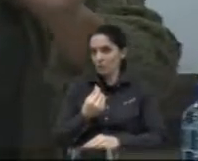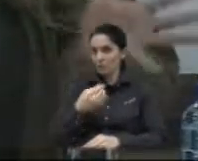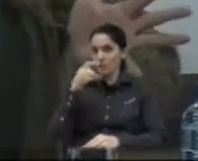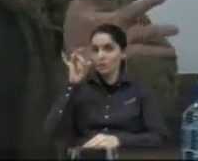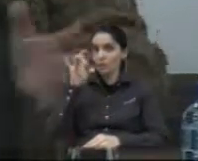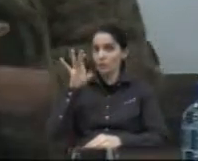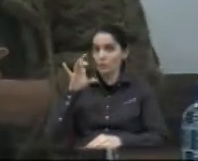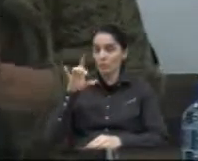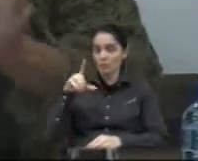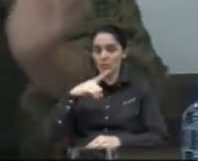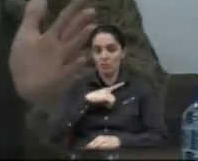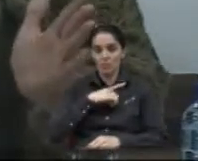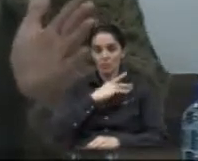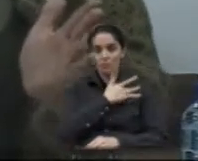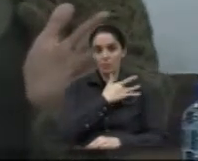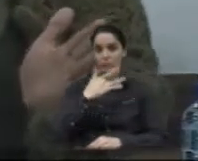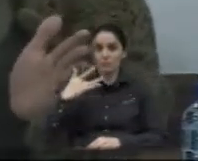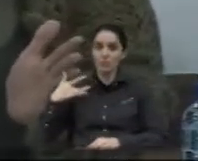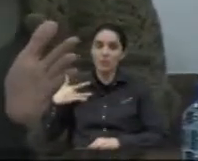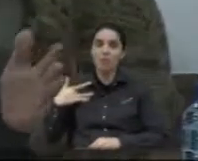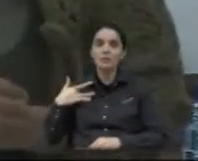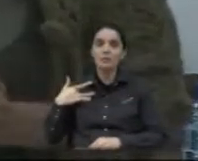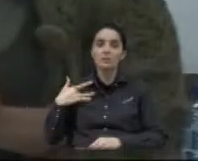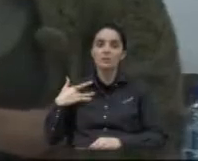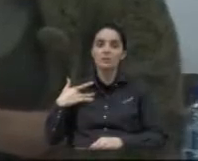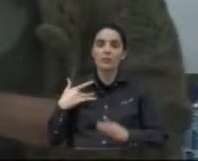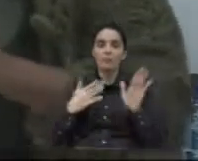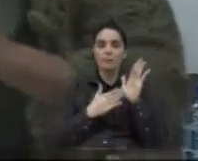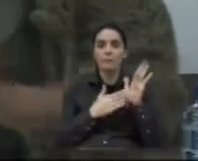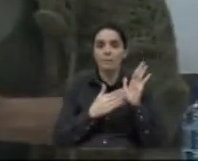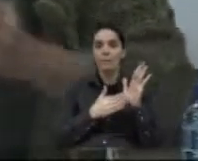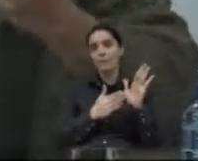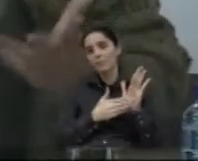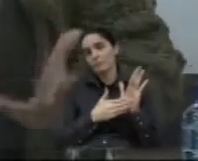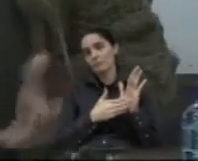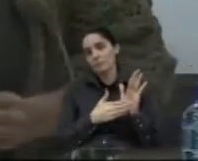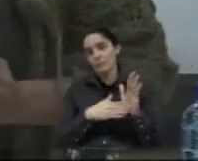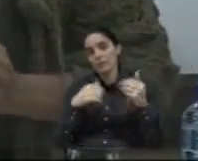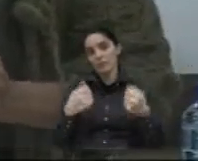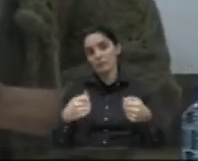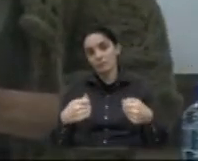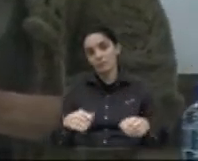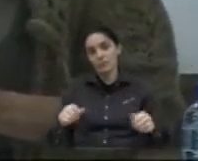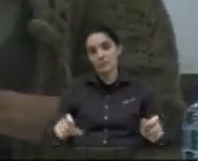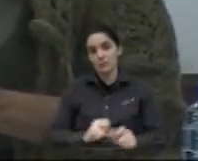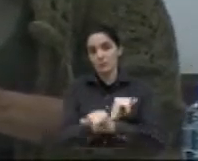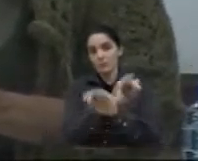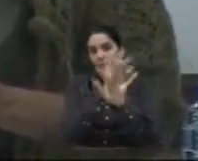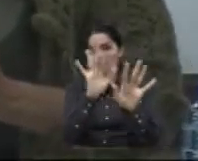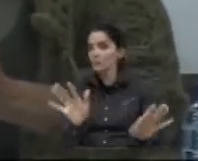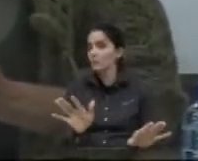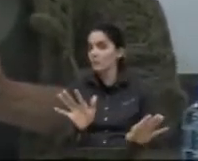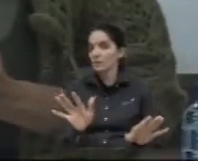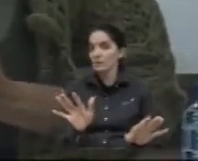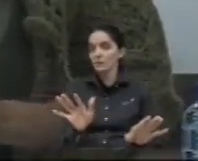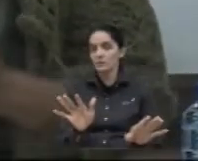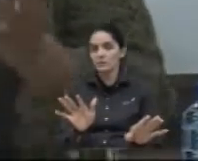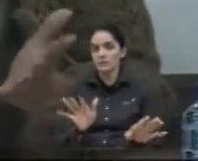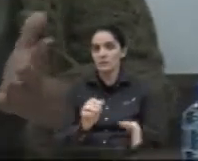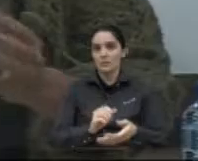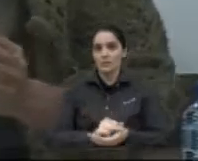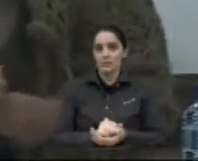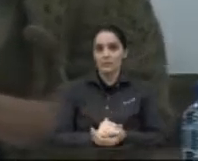uma comorbidade comprovada. Então, precisa deixar claro que isso não trará